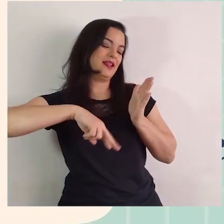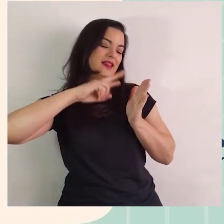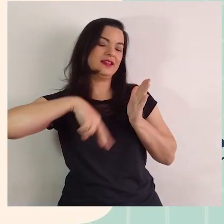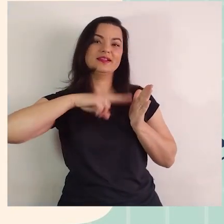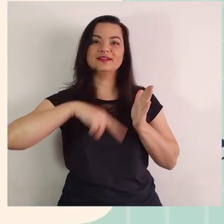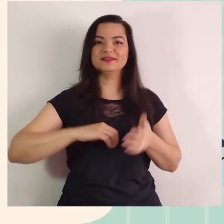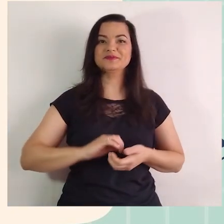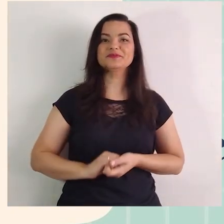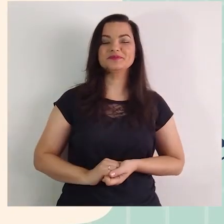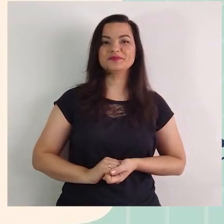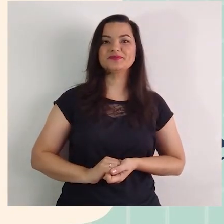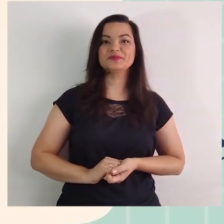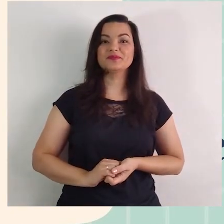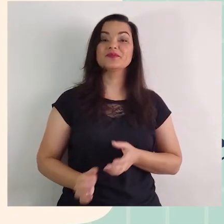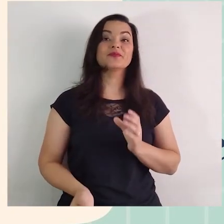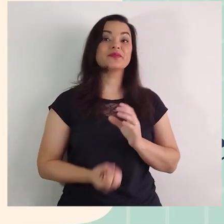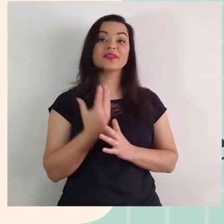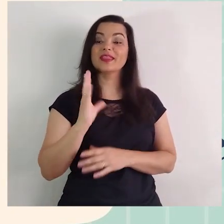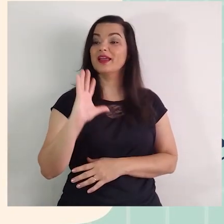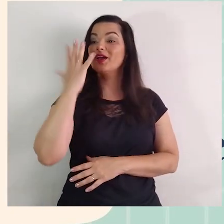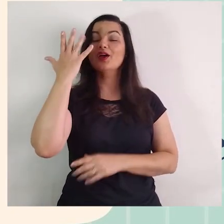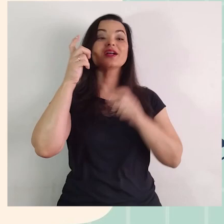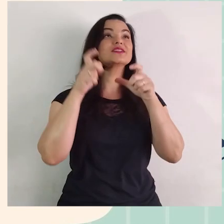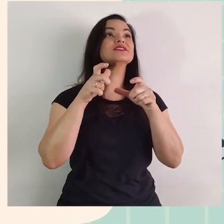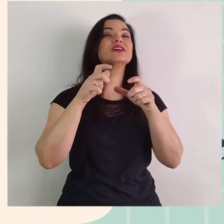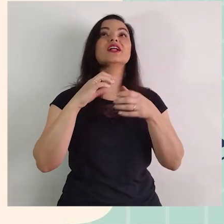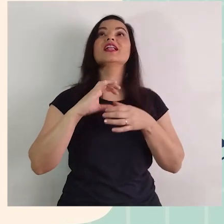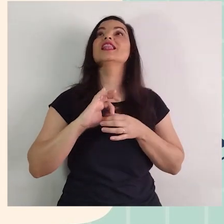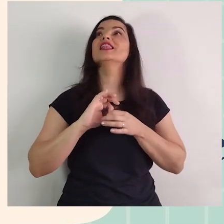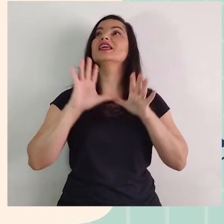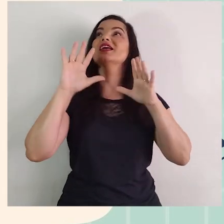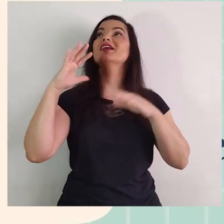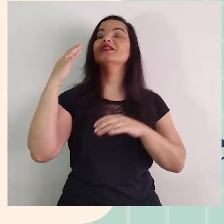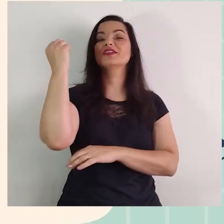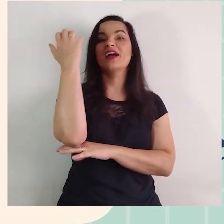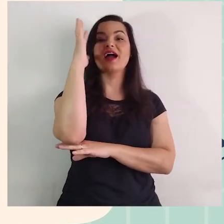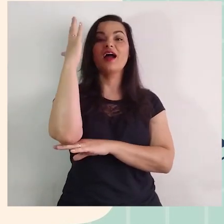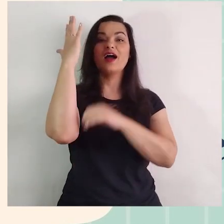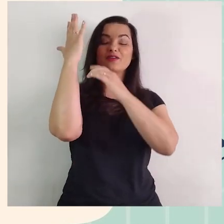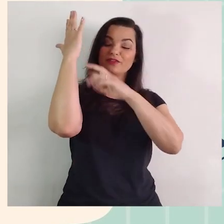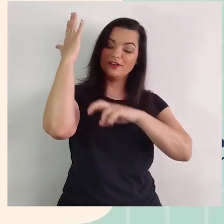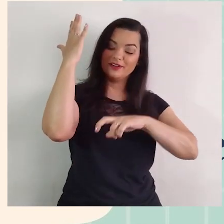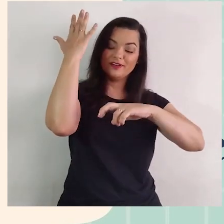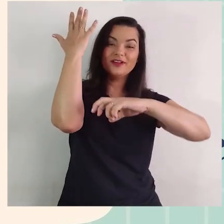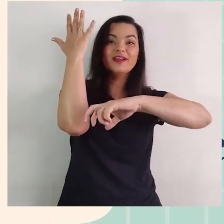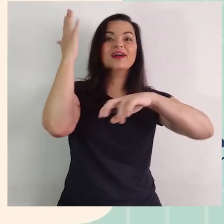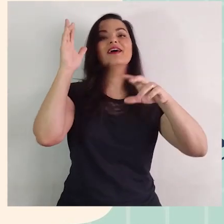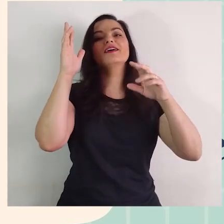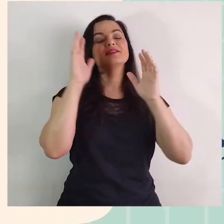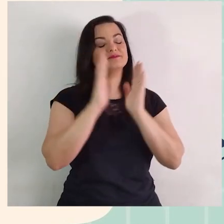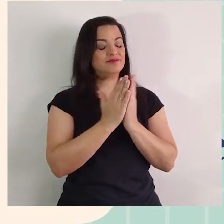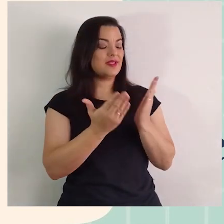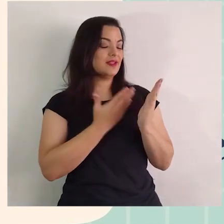Uma leitura sendo realizada ao ar livre, debaixo da sombra de uma árvore com